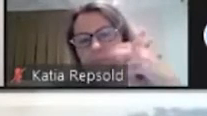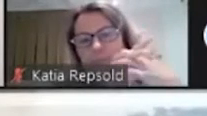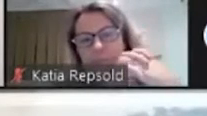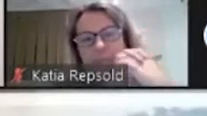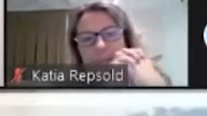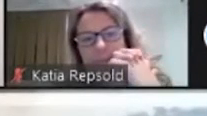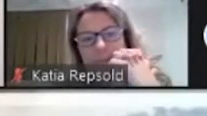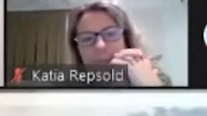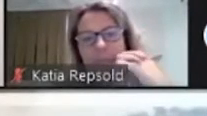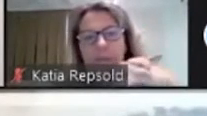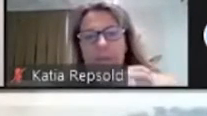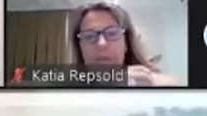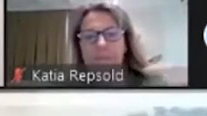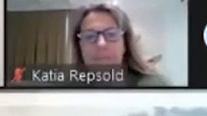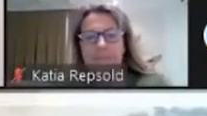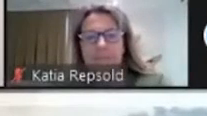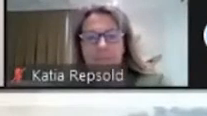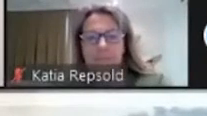são